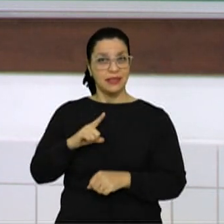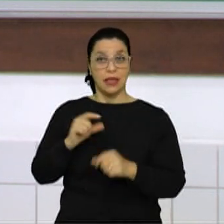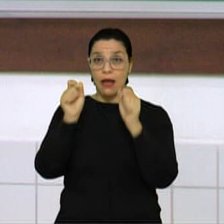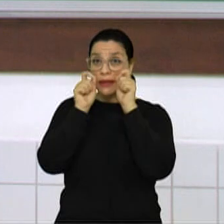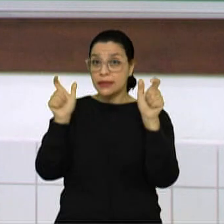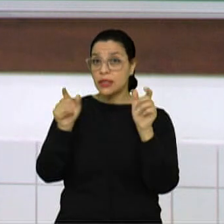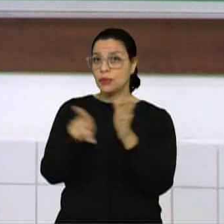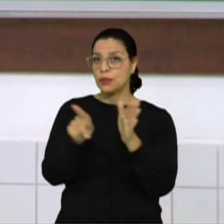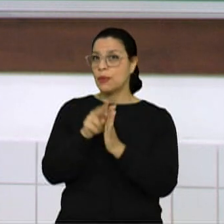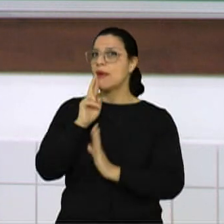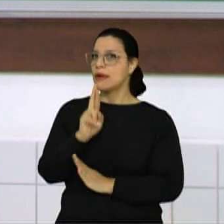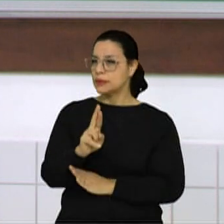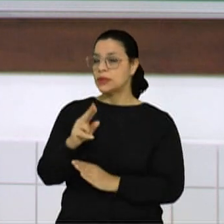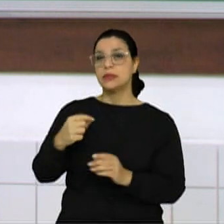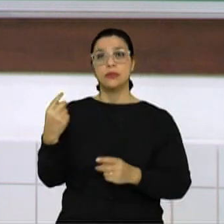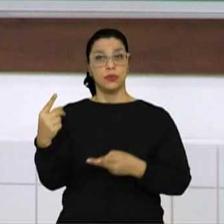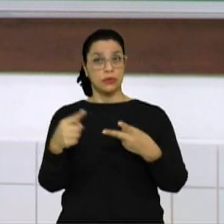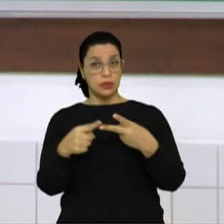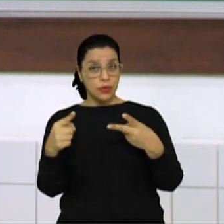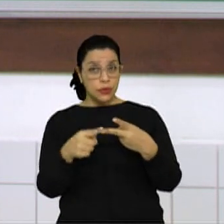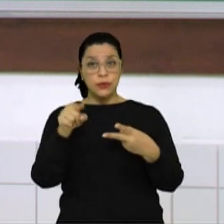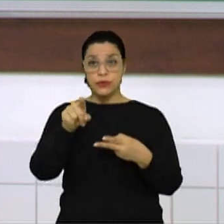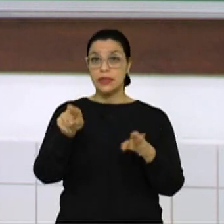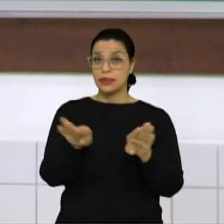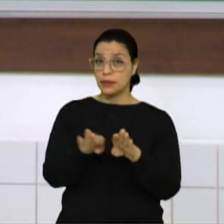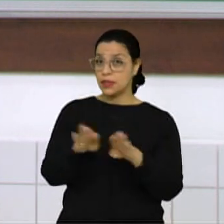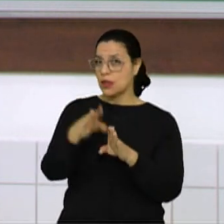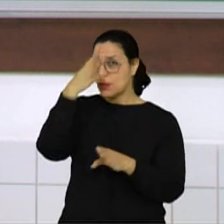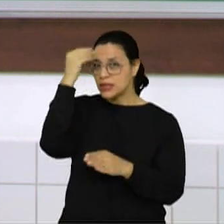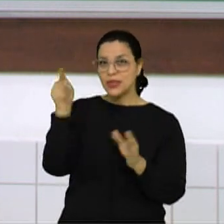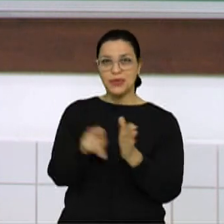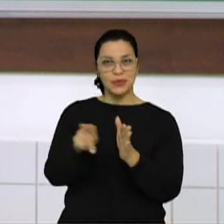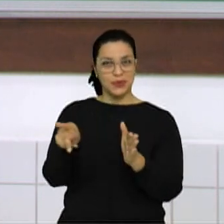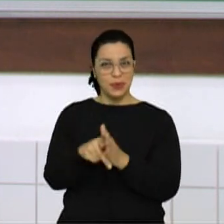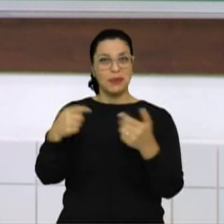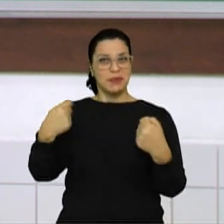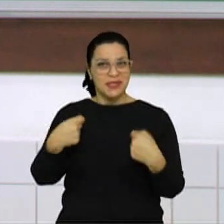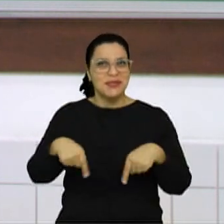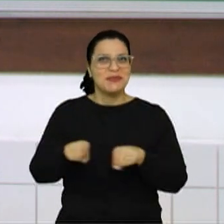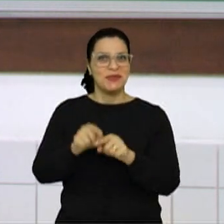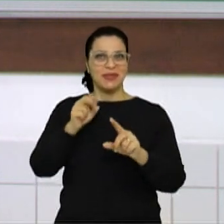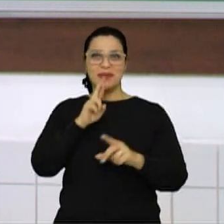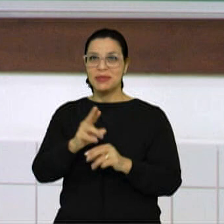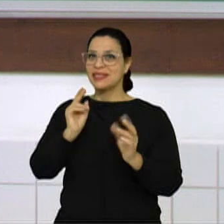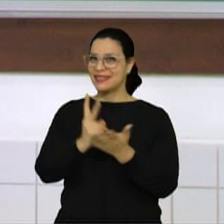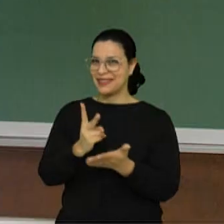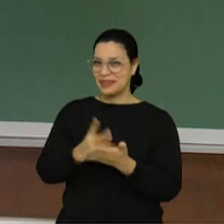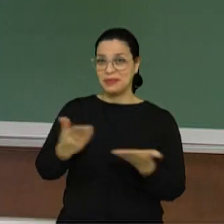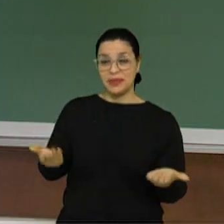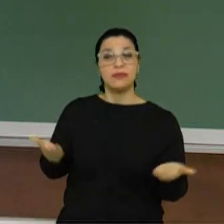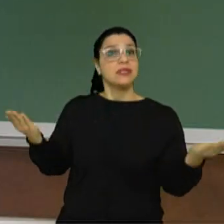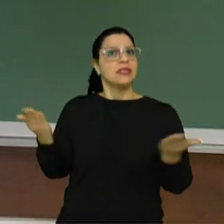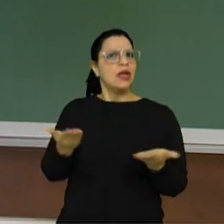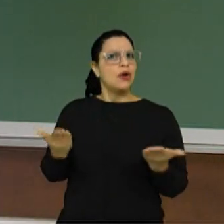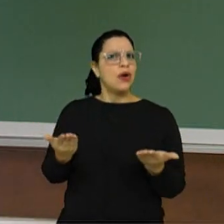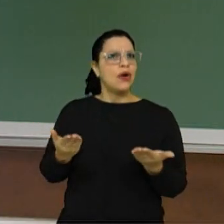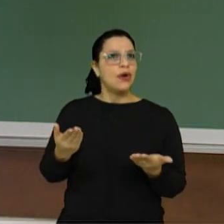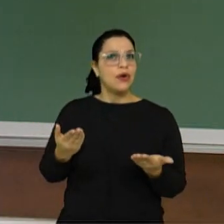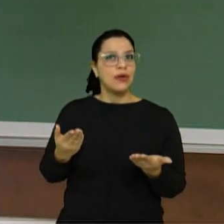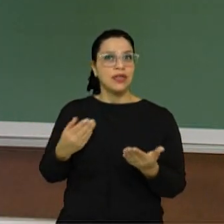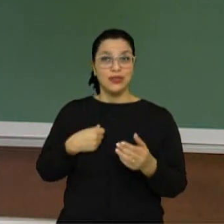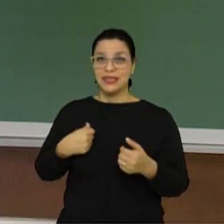muita atenção nas suas respostas. E o segundo recadinho, não esqueça do primeiro. Vamos lá? E agora?